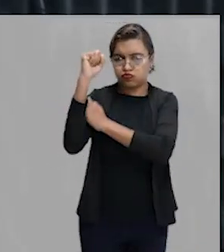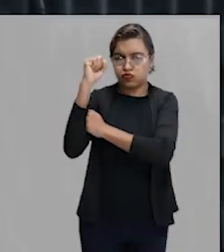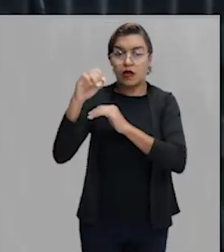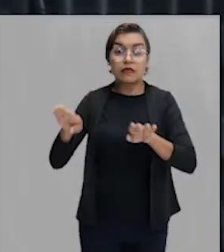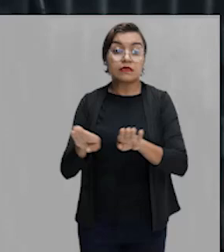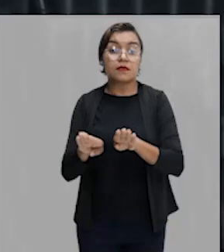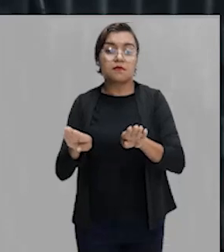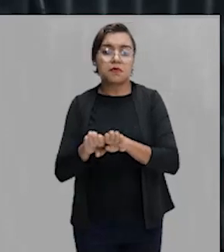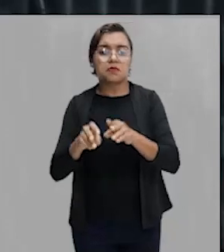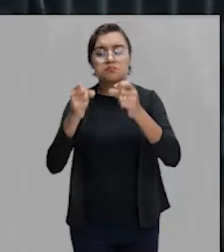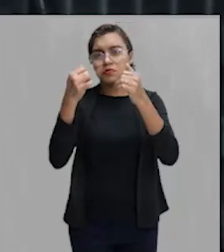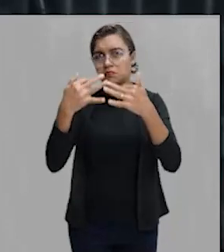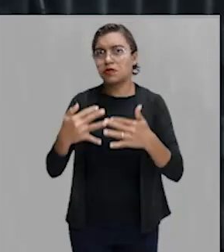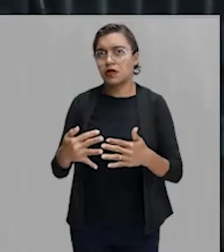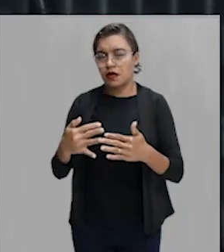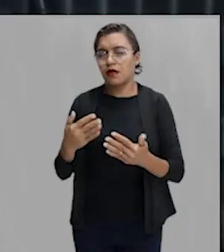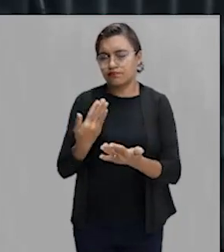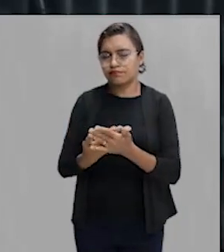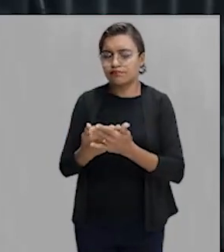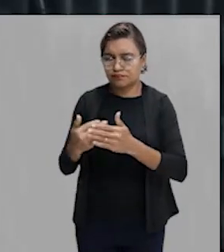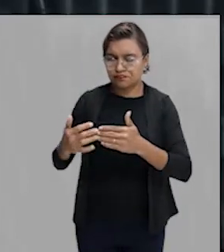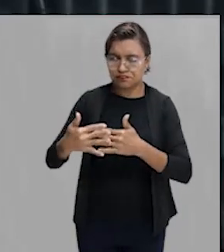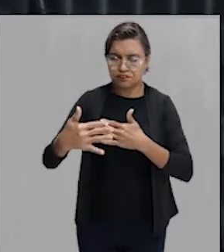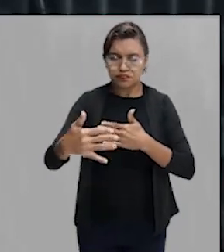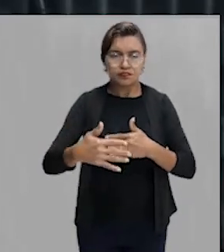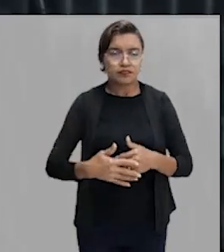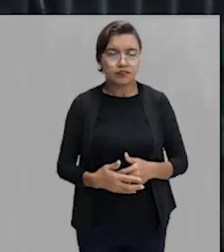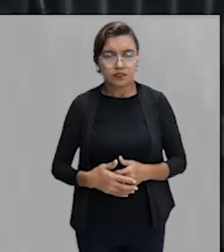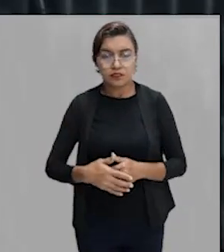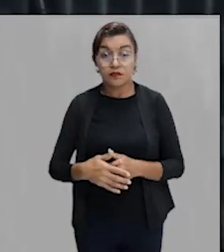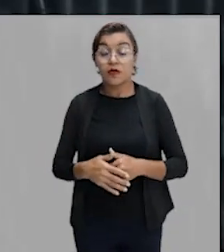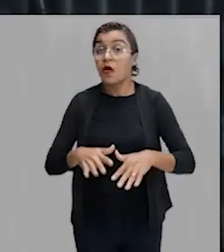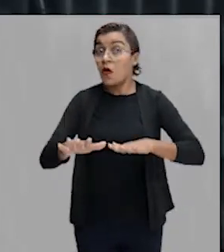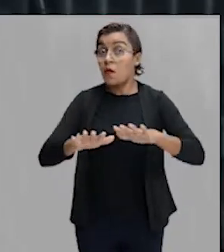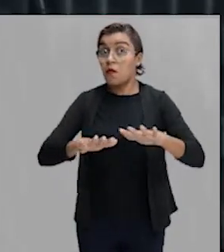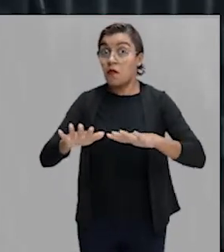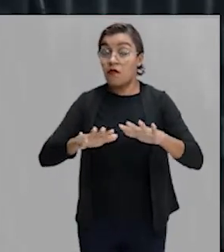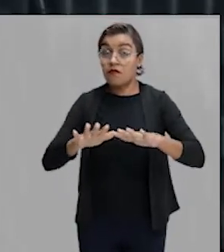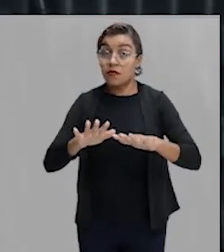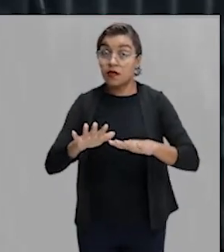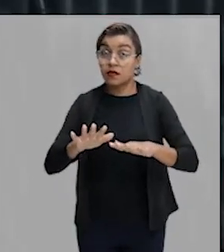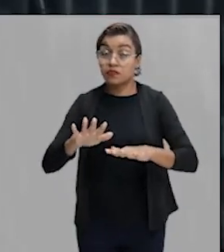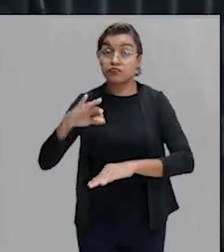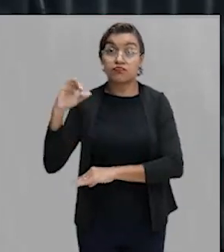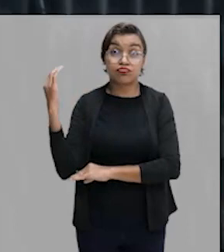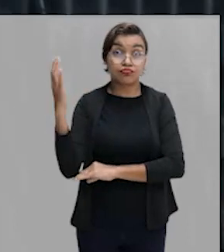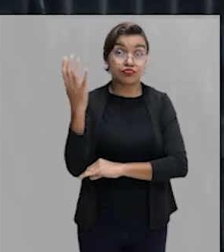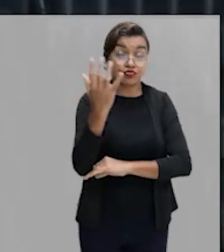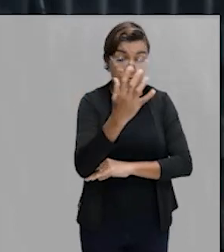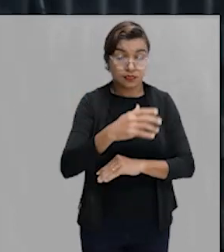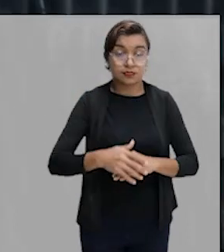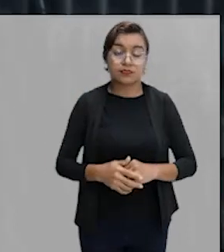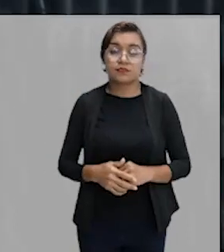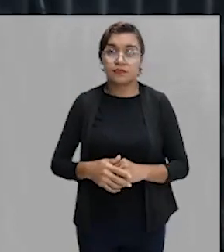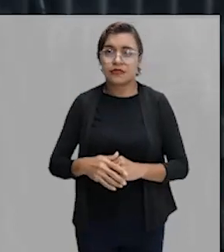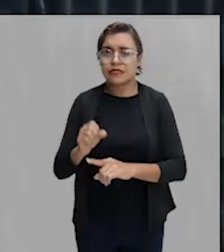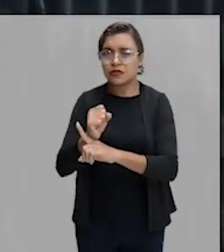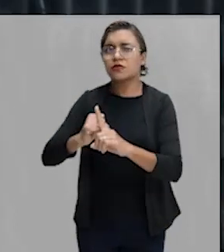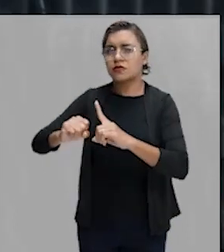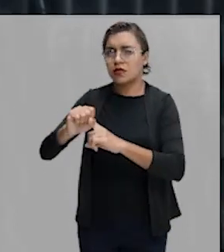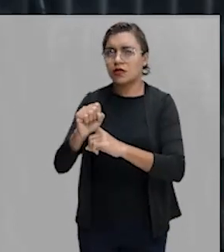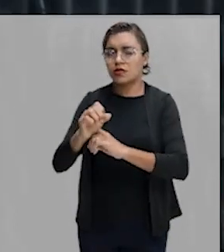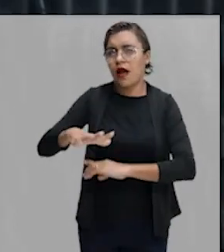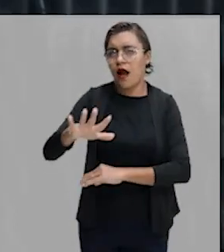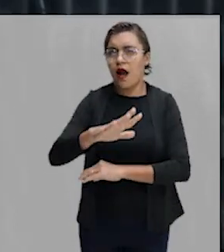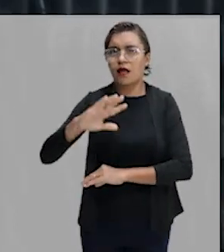falar também um pouco mais sobre isso no decorrer dessa aula. Movimento ambientalista. Em sociologia ambiental, a gente trabalha muito